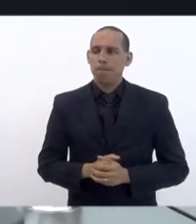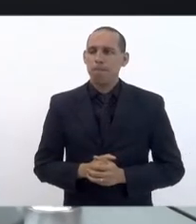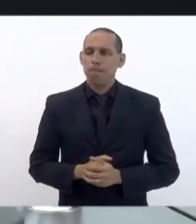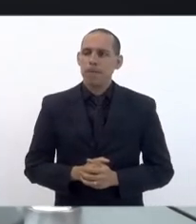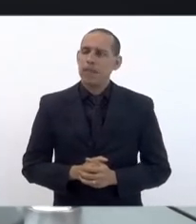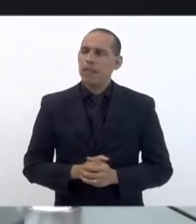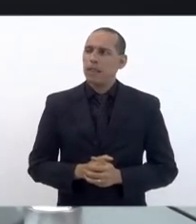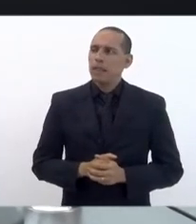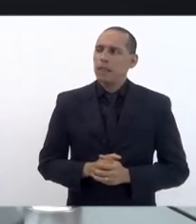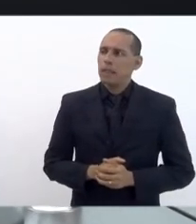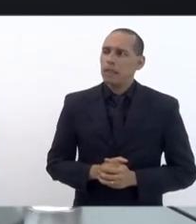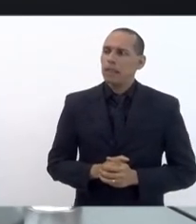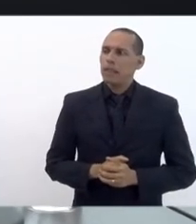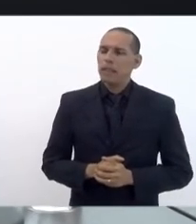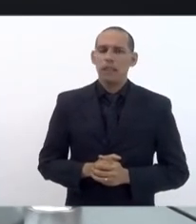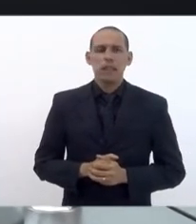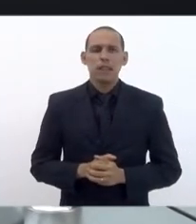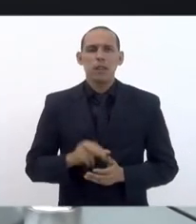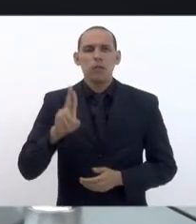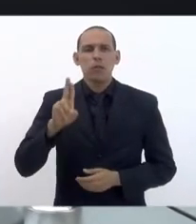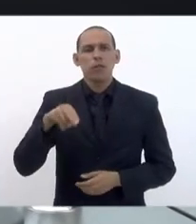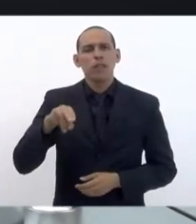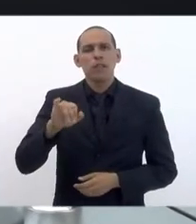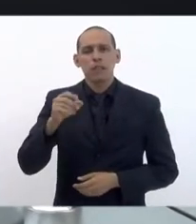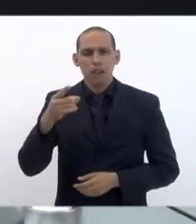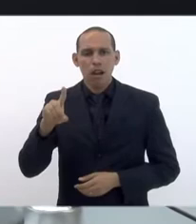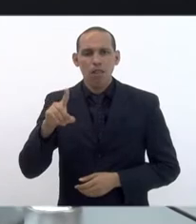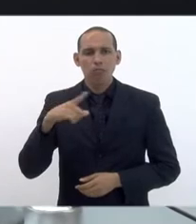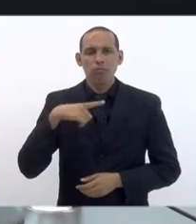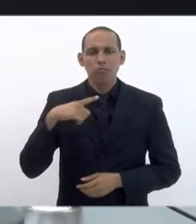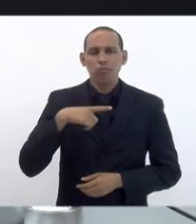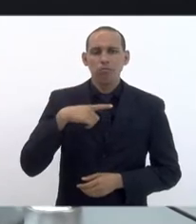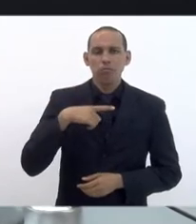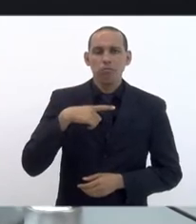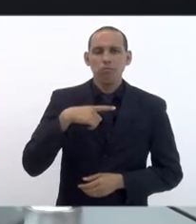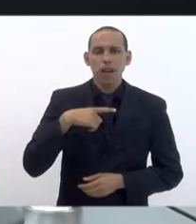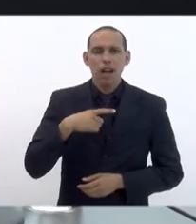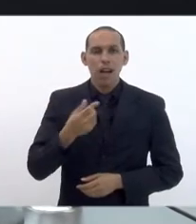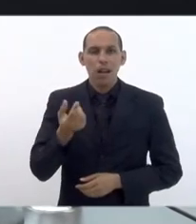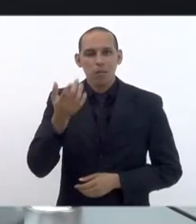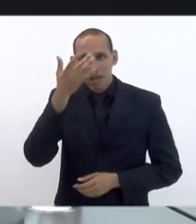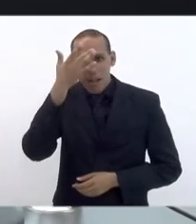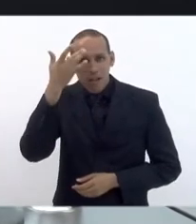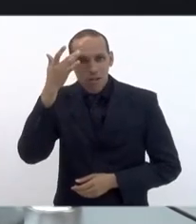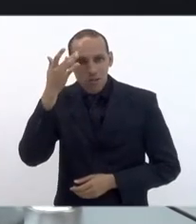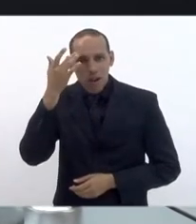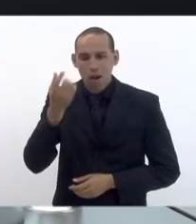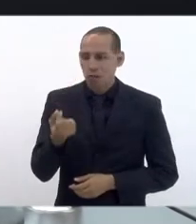União, tem a figura remunerada do capelão.